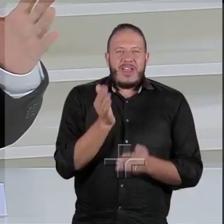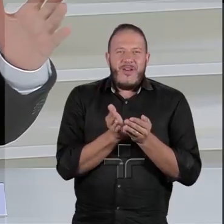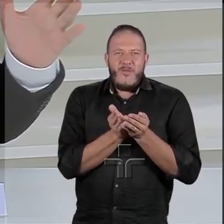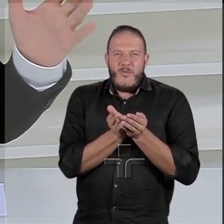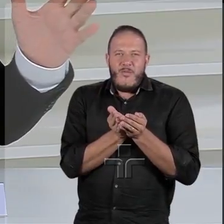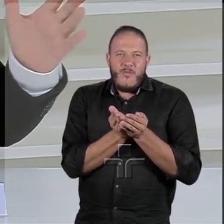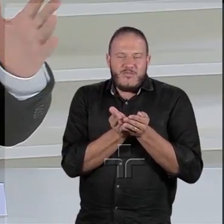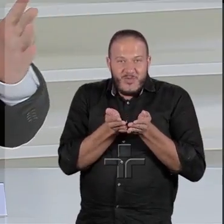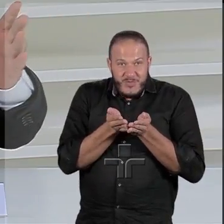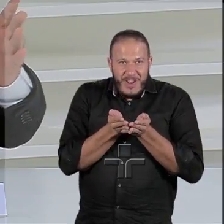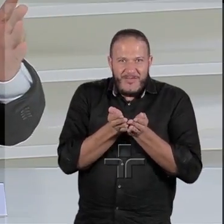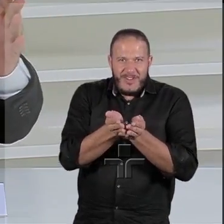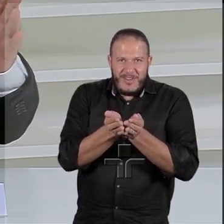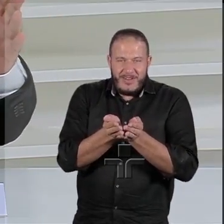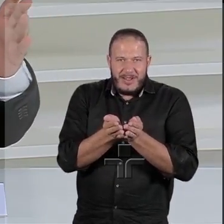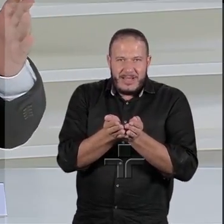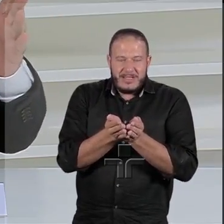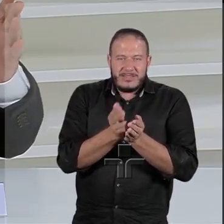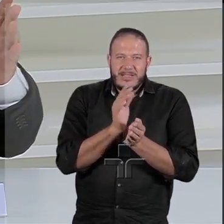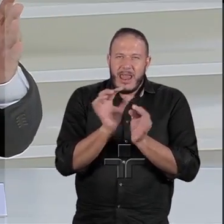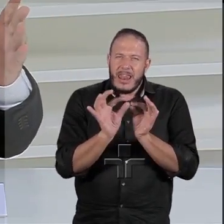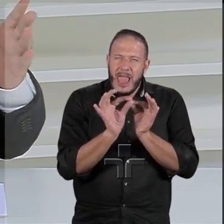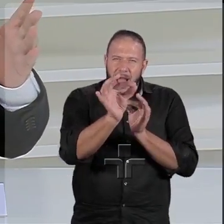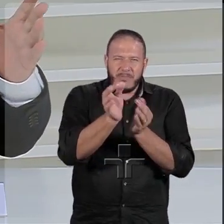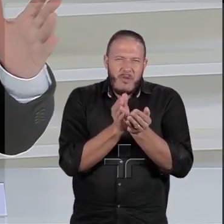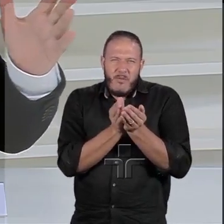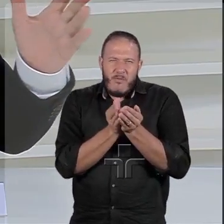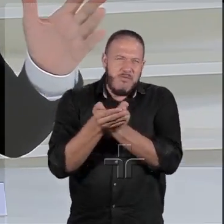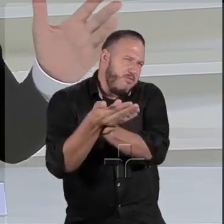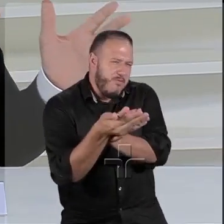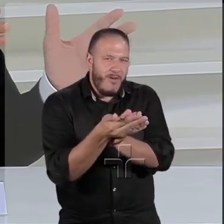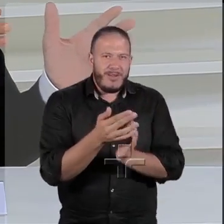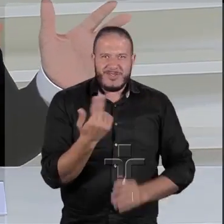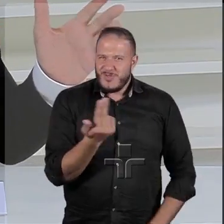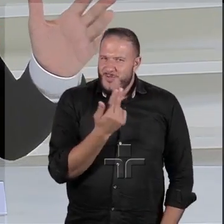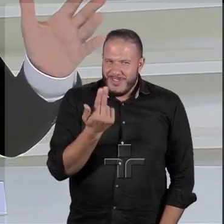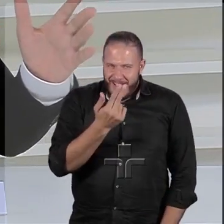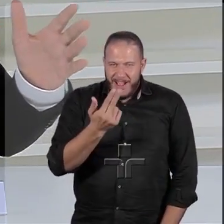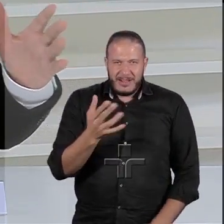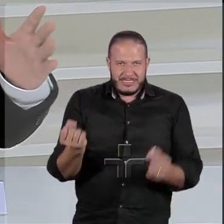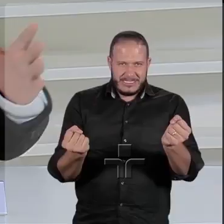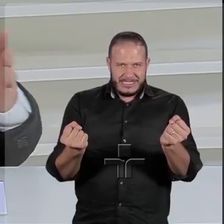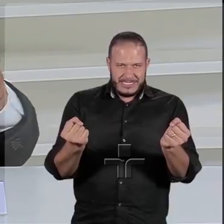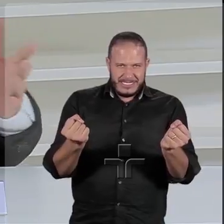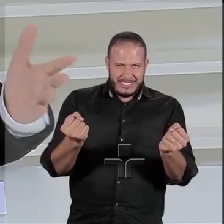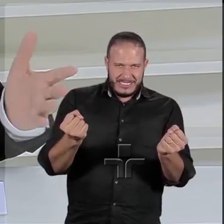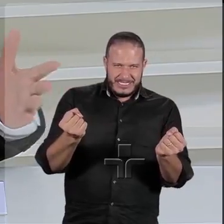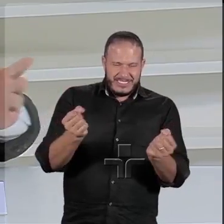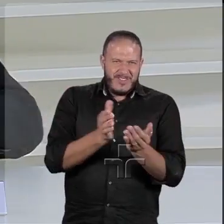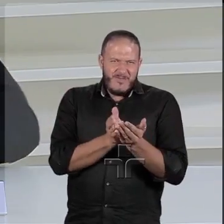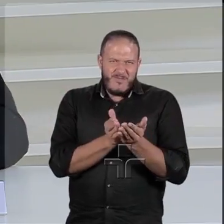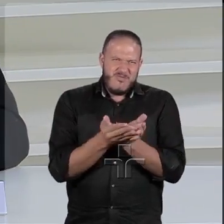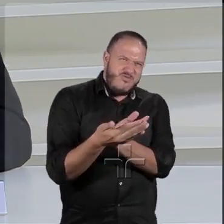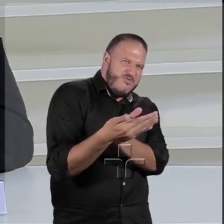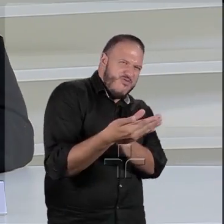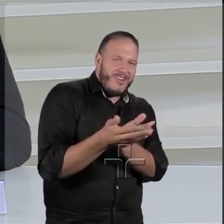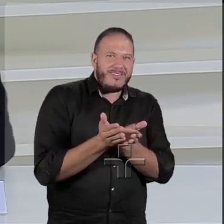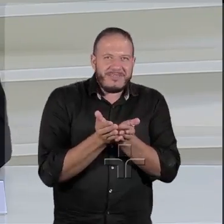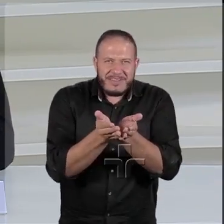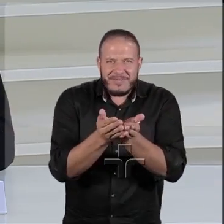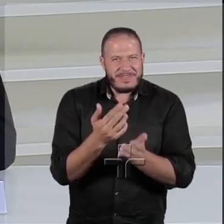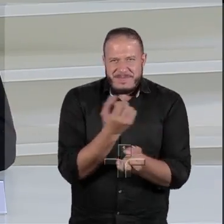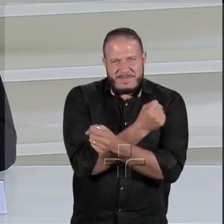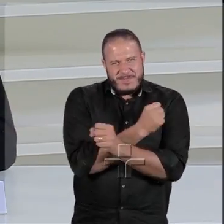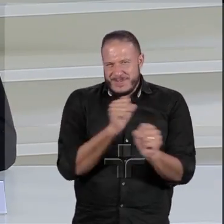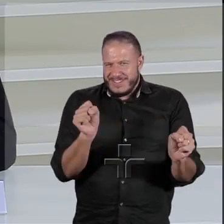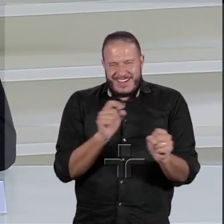desvio... Você precisa de muita distância para fazer uma mudança de curso, né? Sim, você não faz um cavalo de pau no navio. O que